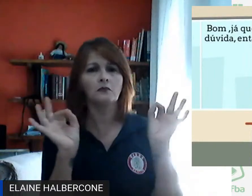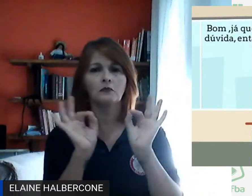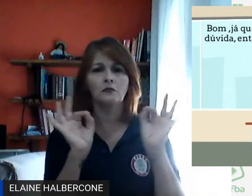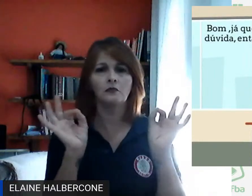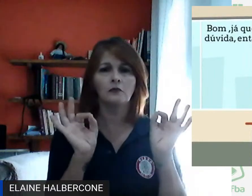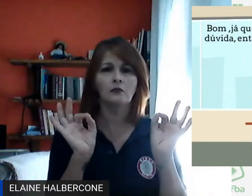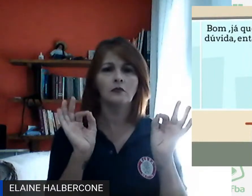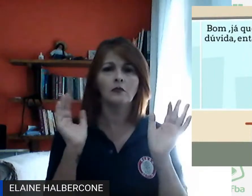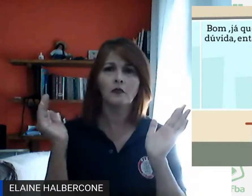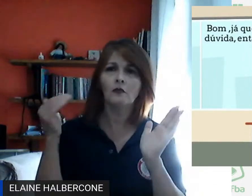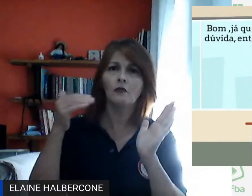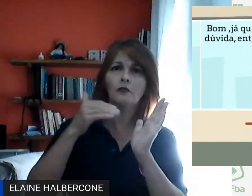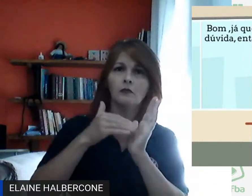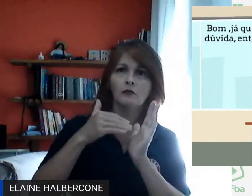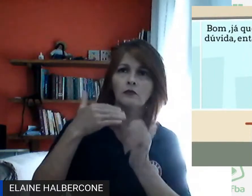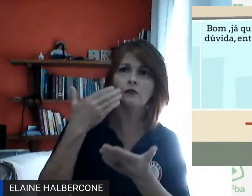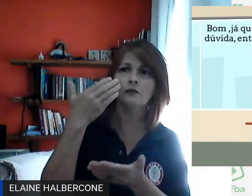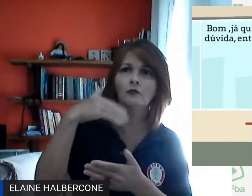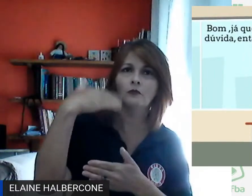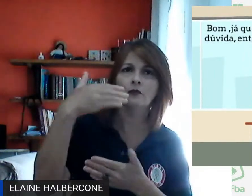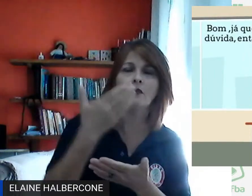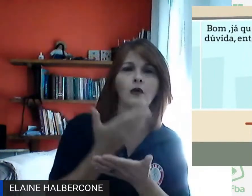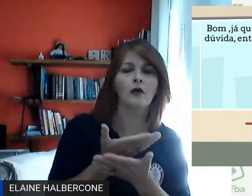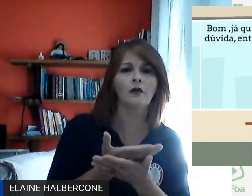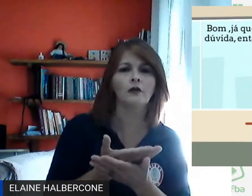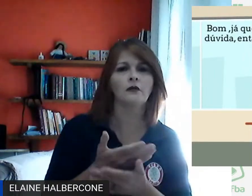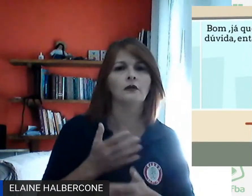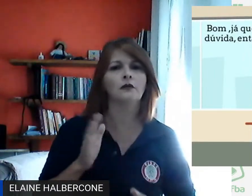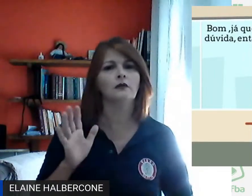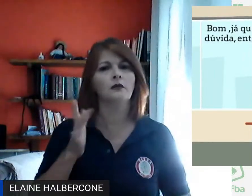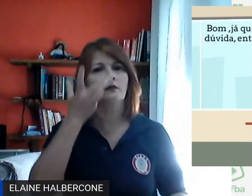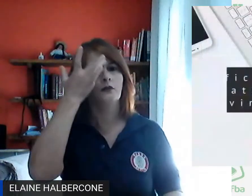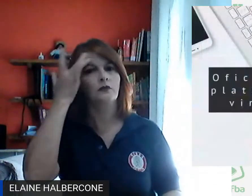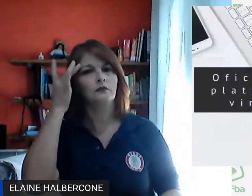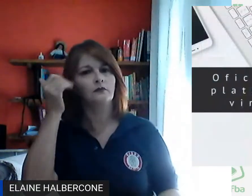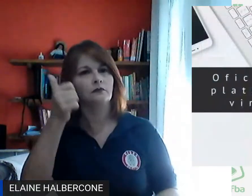Até a próxima aula, pessoal.